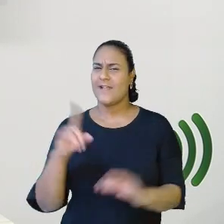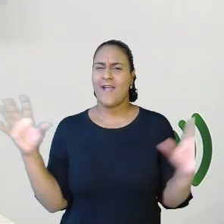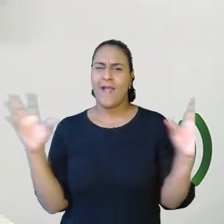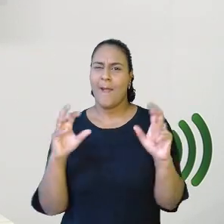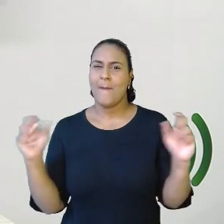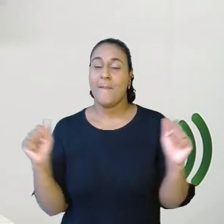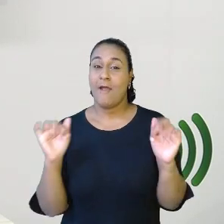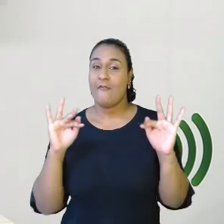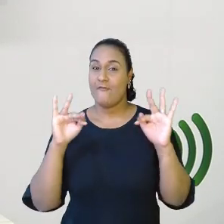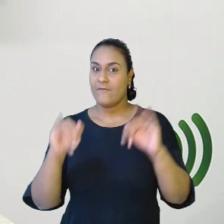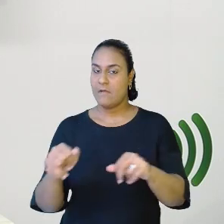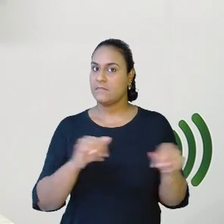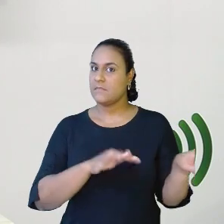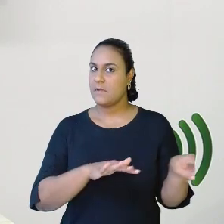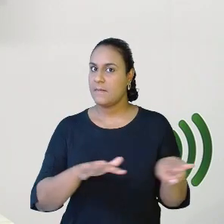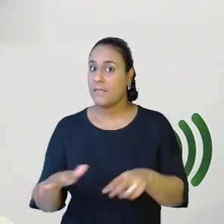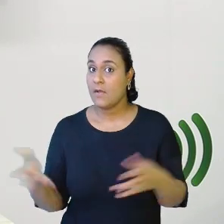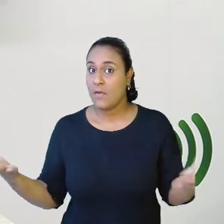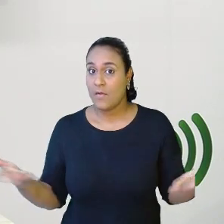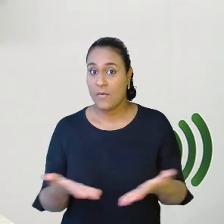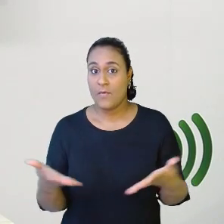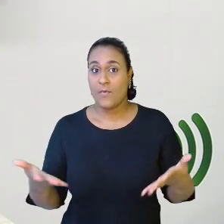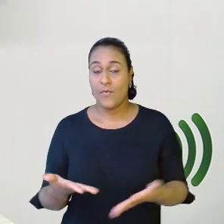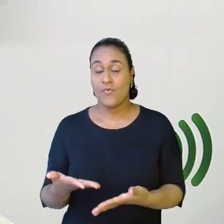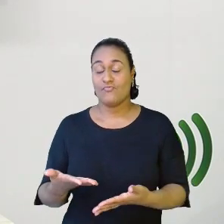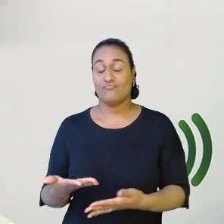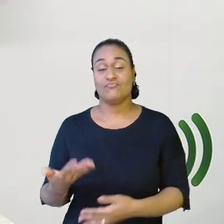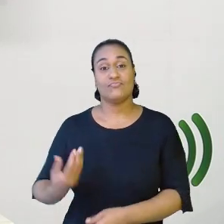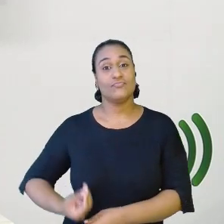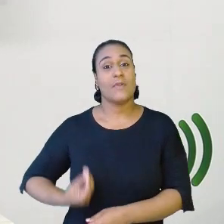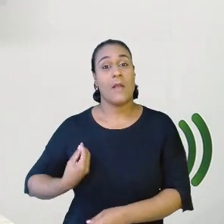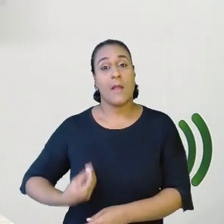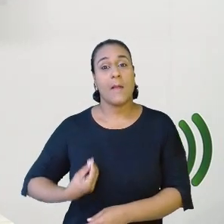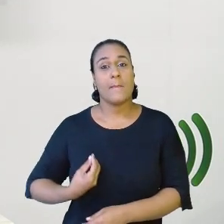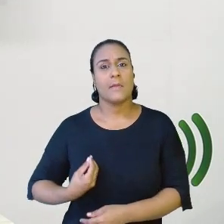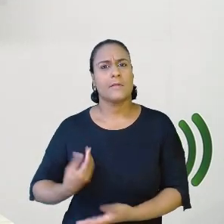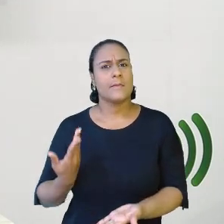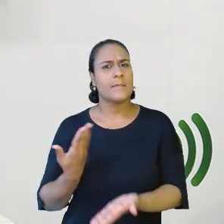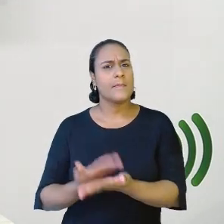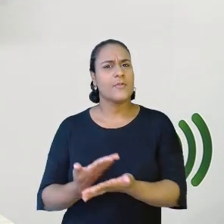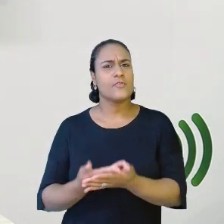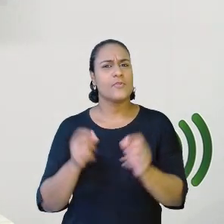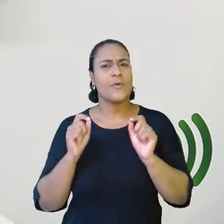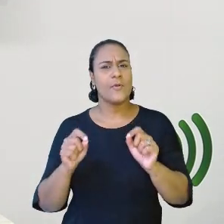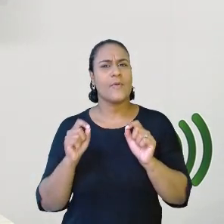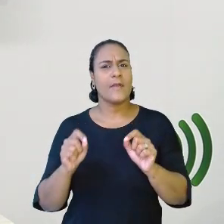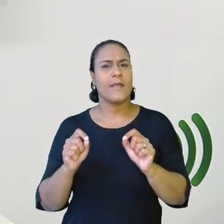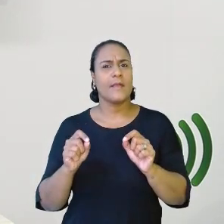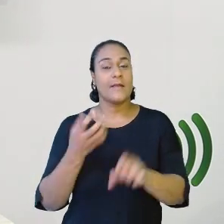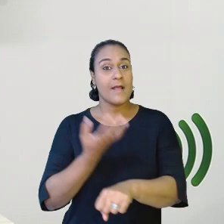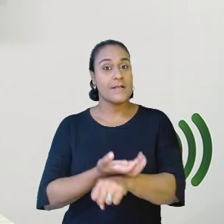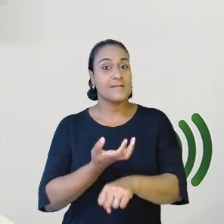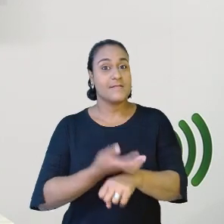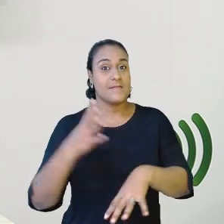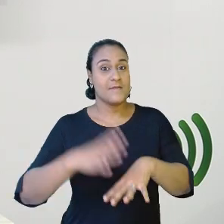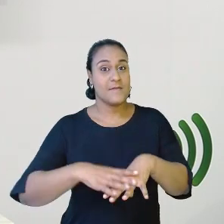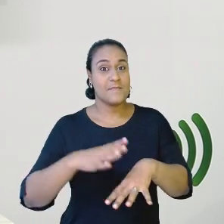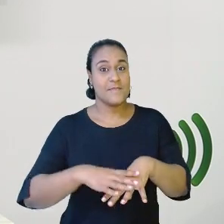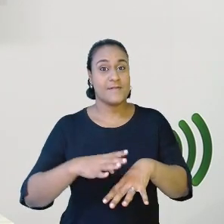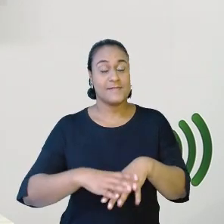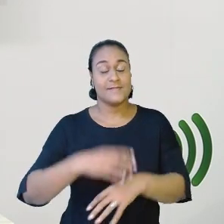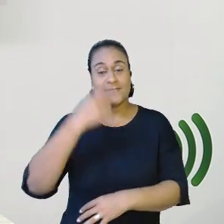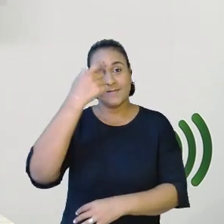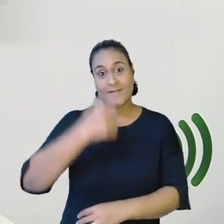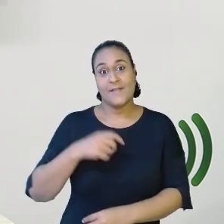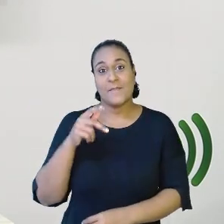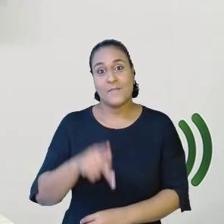final de semana. E hoje estamos aqui para a gente trabalhar o quê? matemática. Eu sou a professora